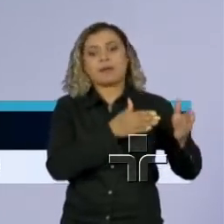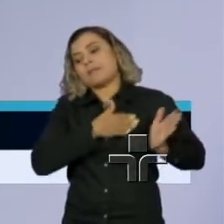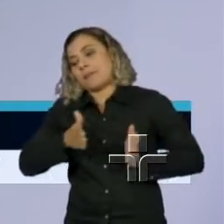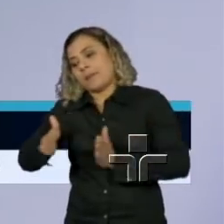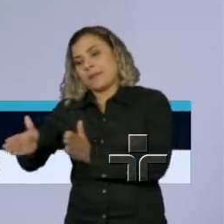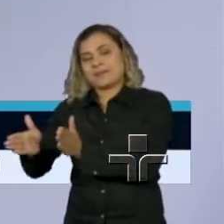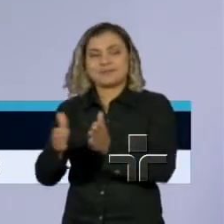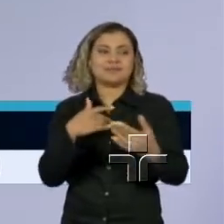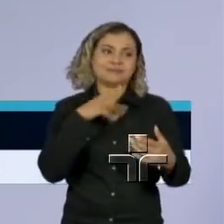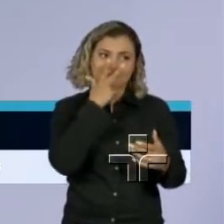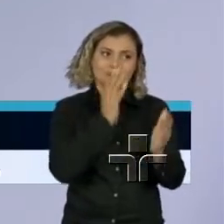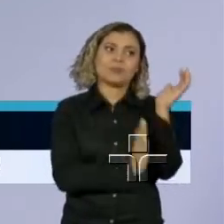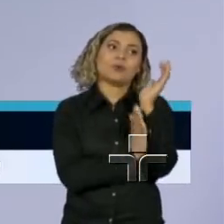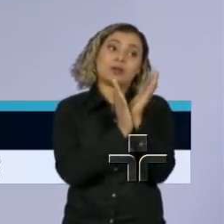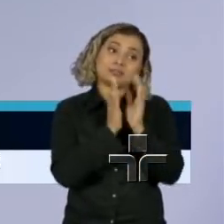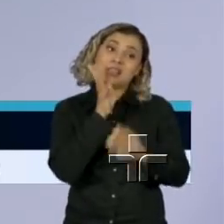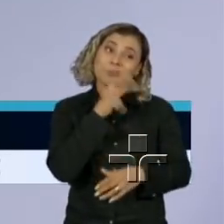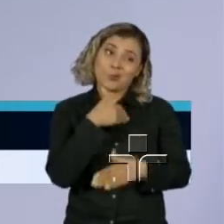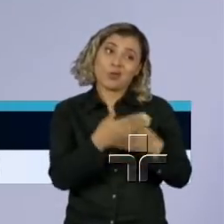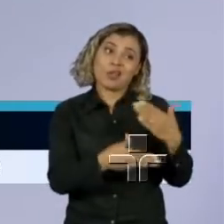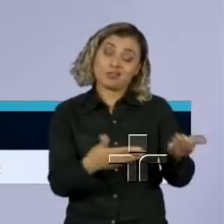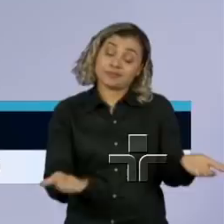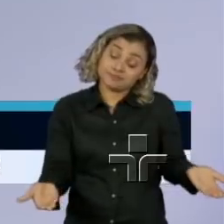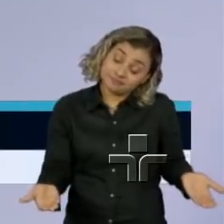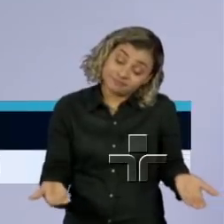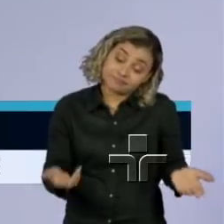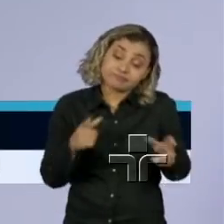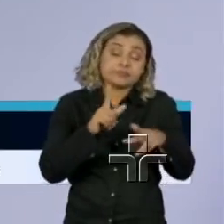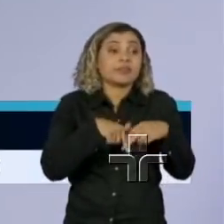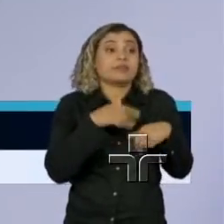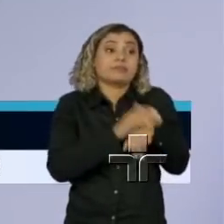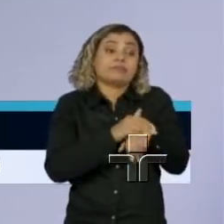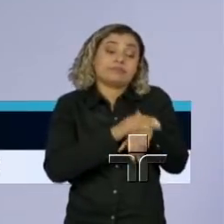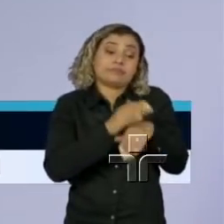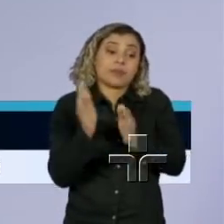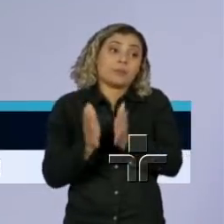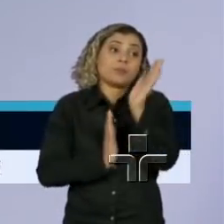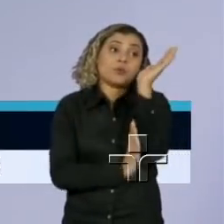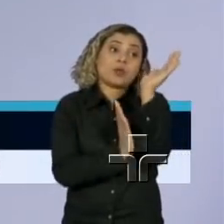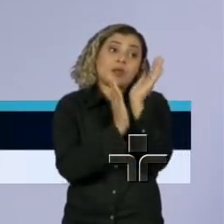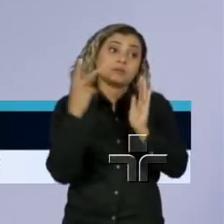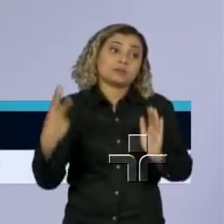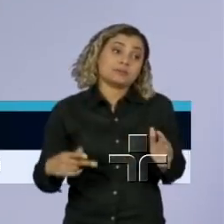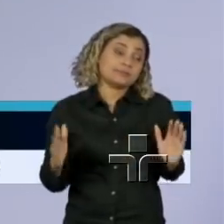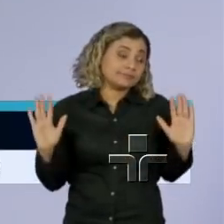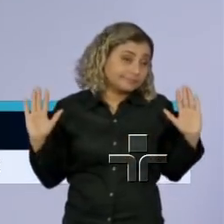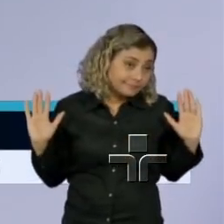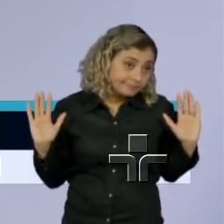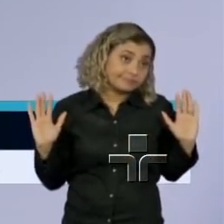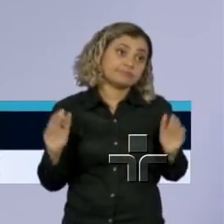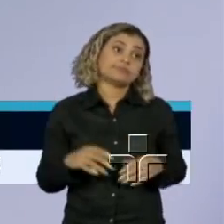um pouco longa, né? Um pouco demorada, mas esse é o procedimento, é um instrumento da lei mesmo,